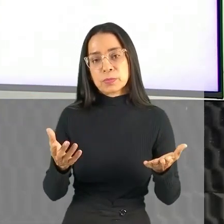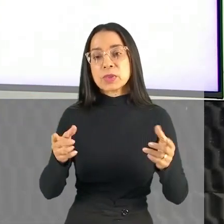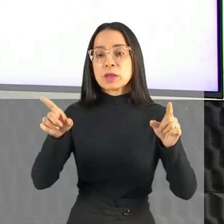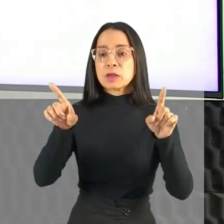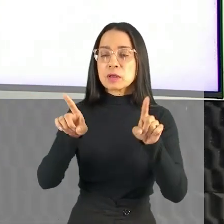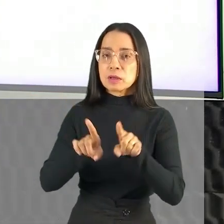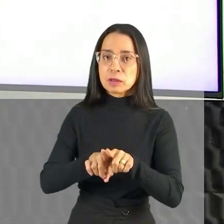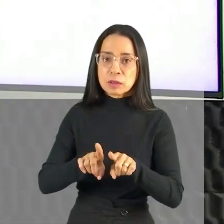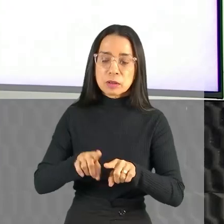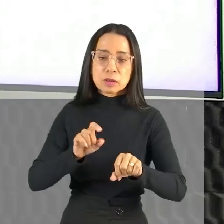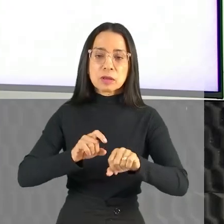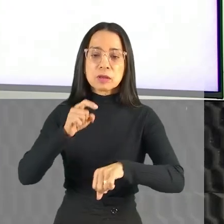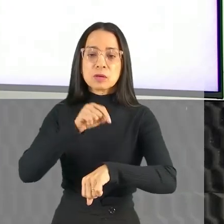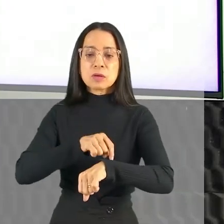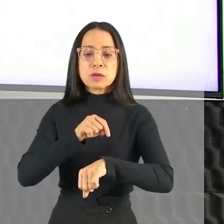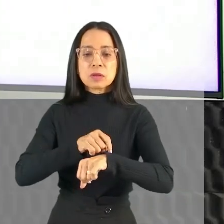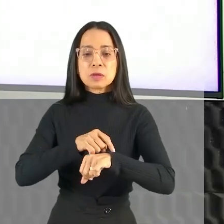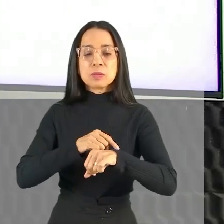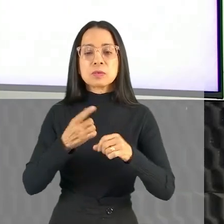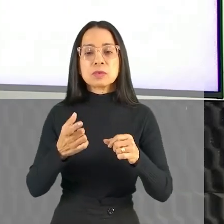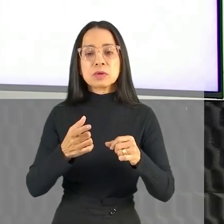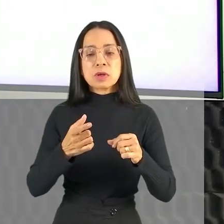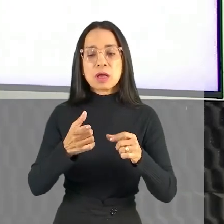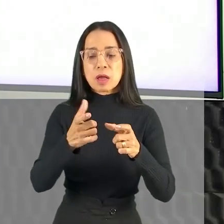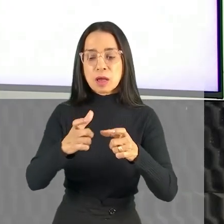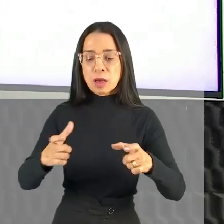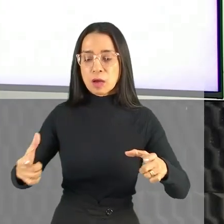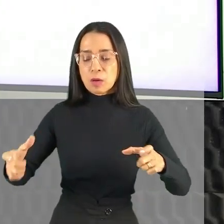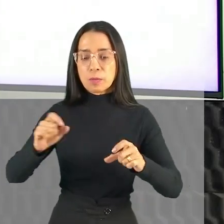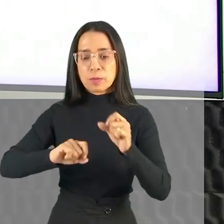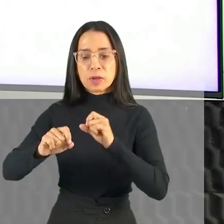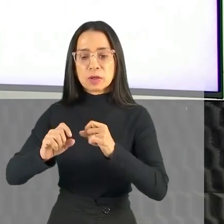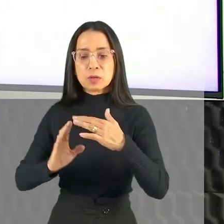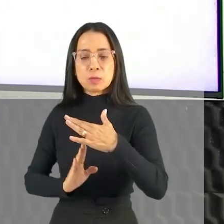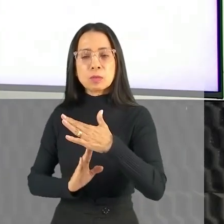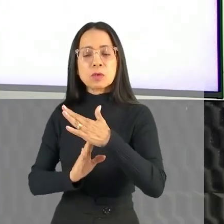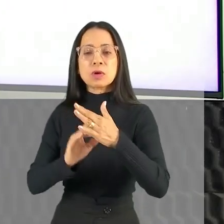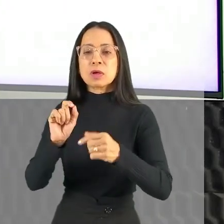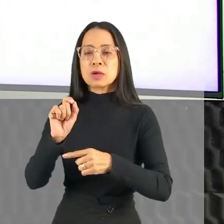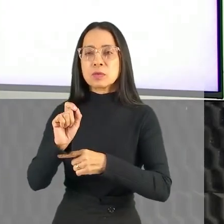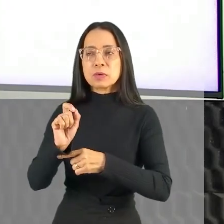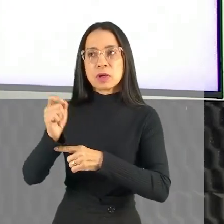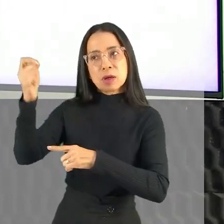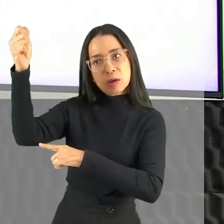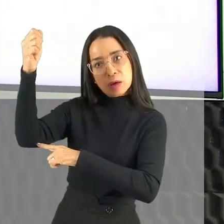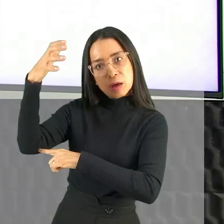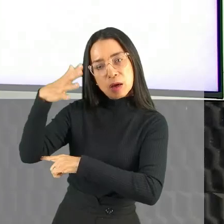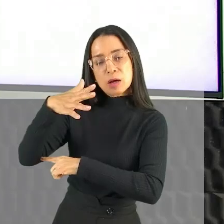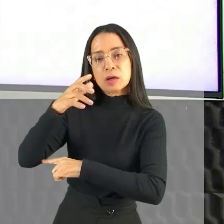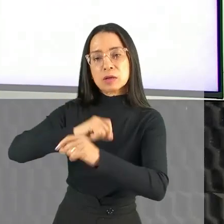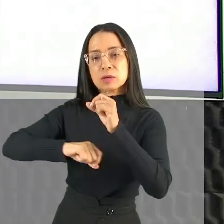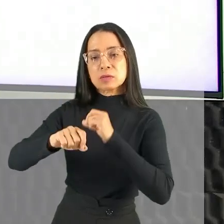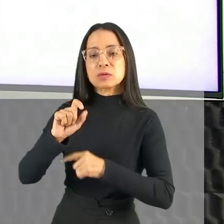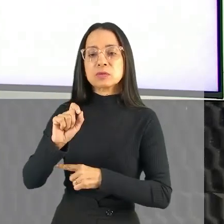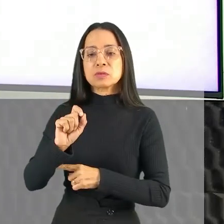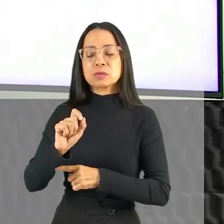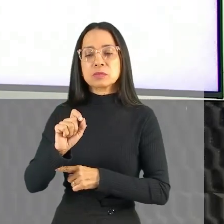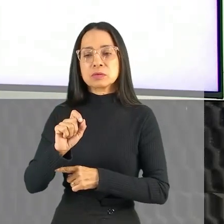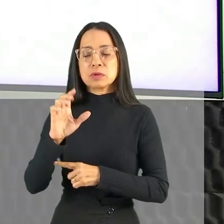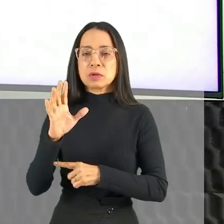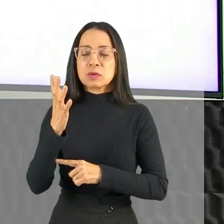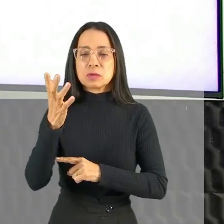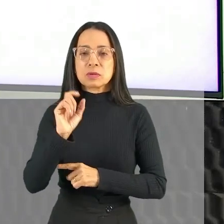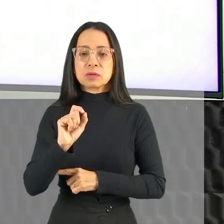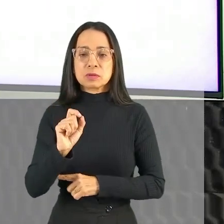mesmo tempo que elas se multiplicam ali, o que elas impedem? A passagem da luz, né? E isso